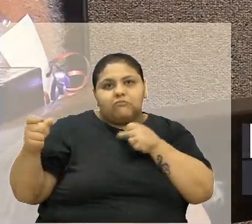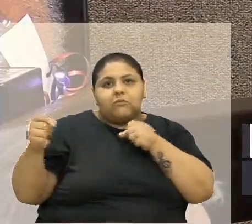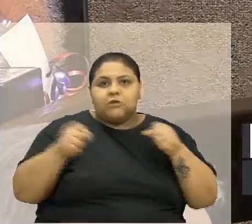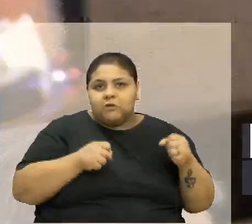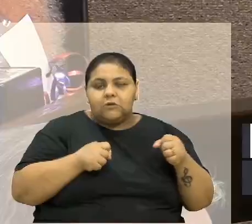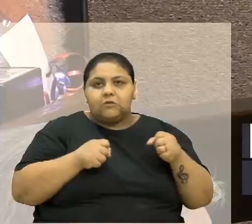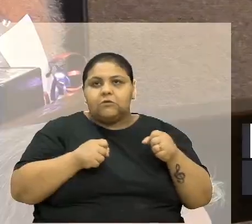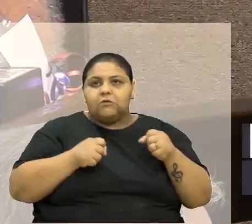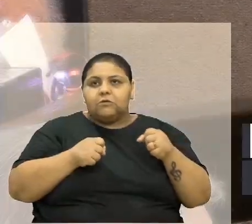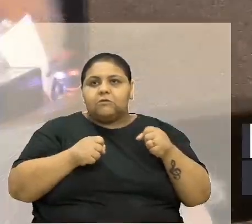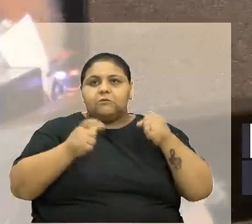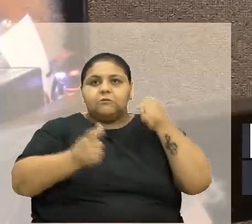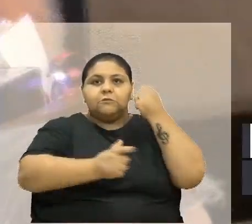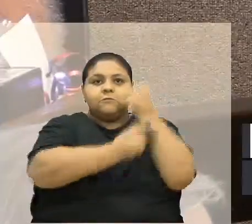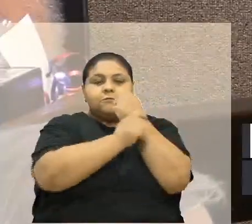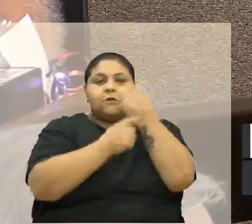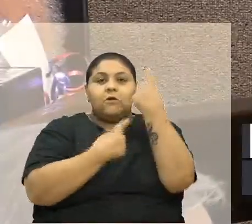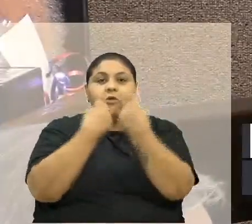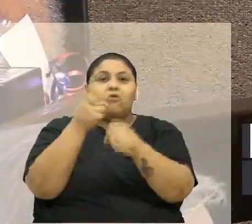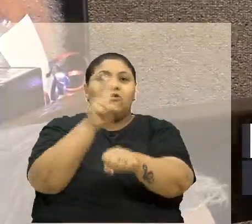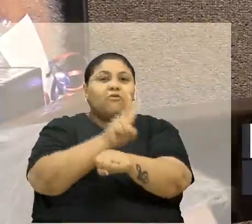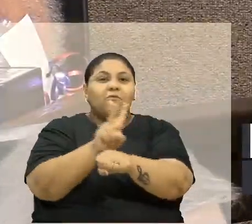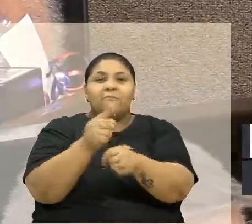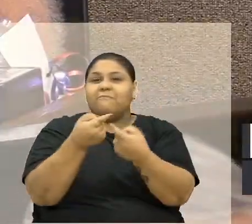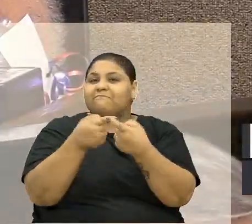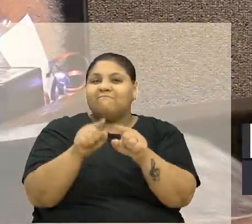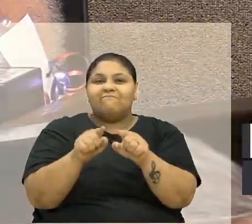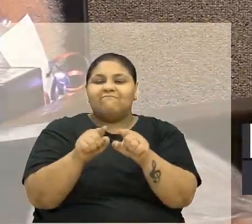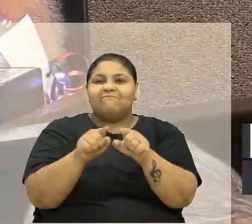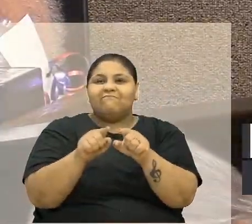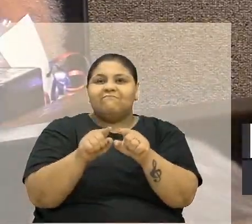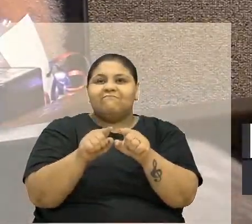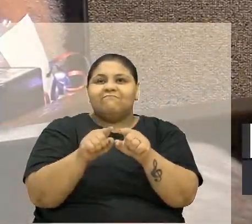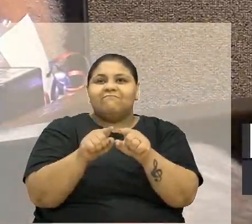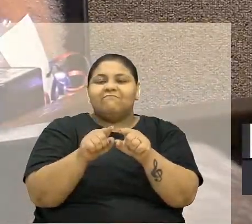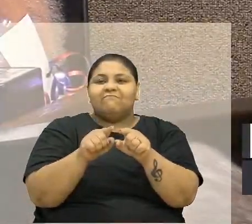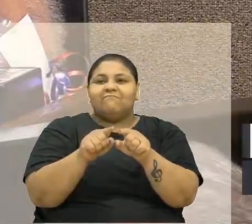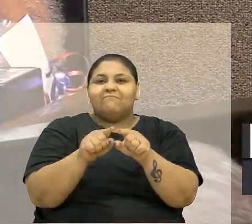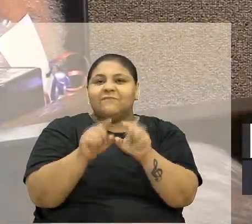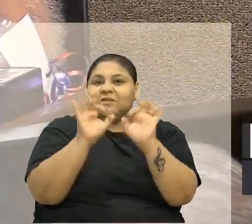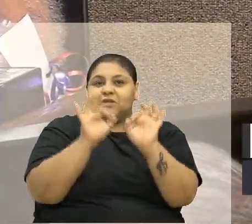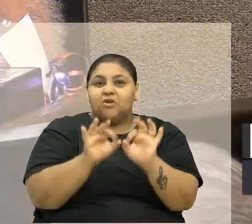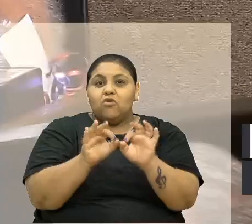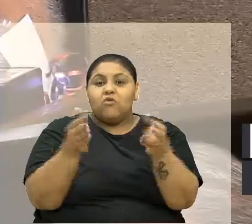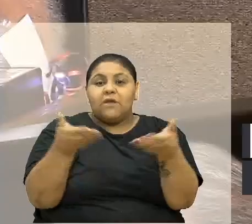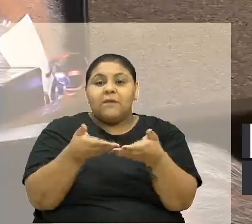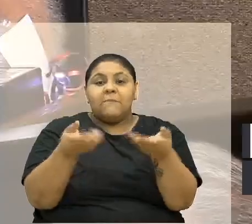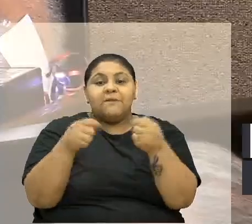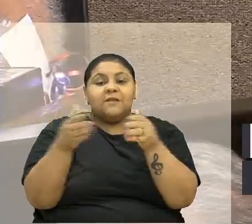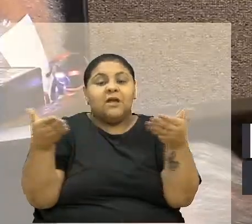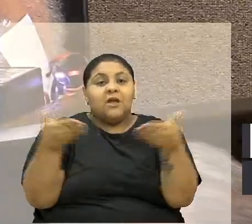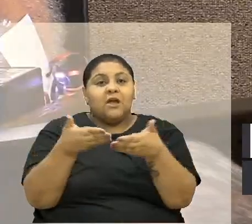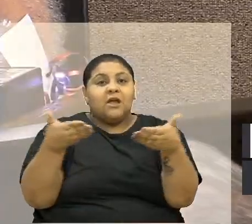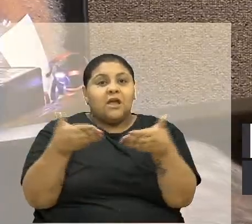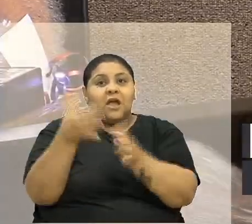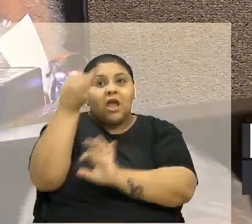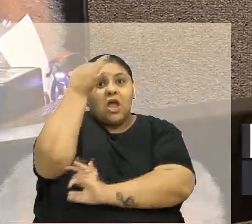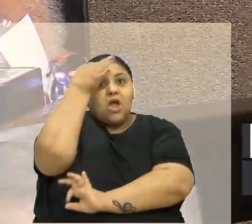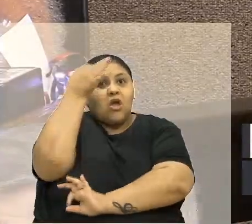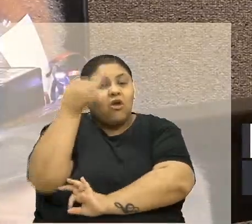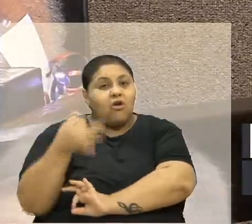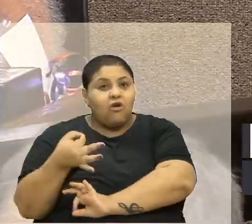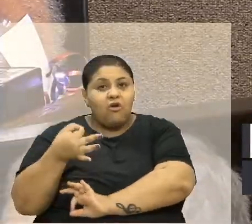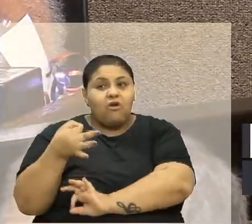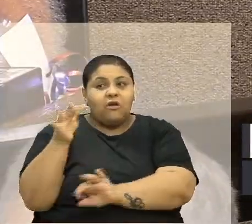possa garantir mais algumas vagas, mas não vai ser suficiente. O que nós precisamos agora é compreender, diante